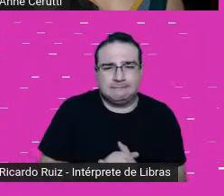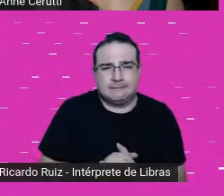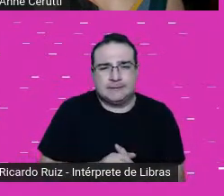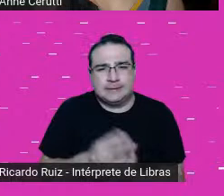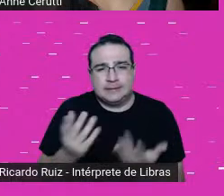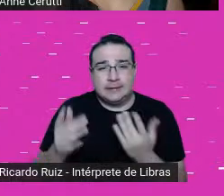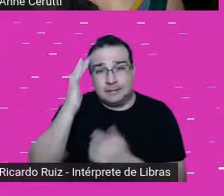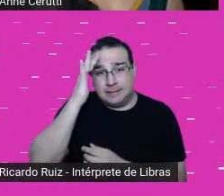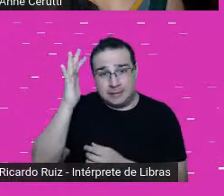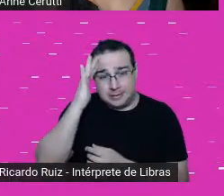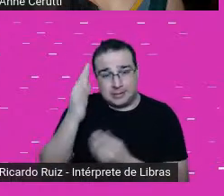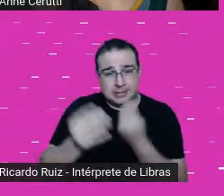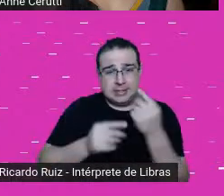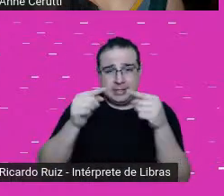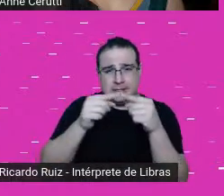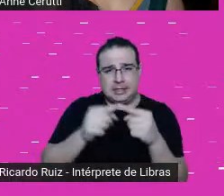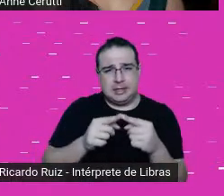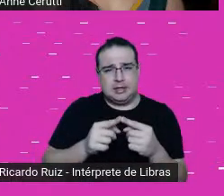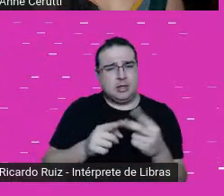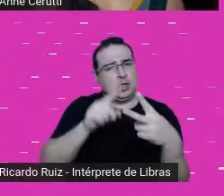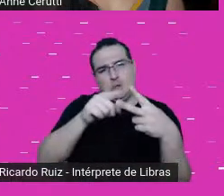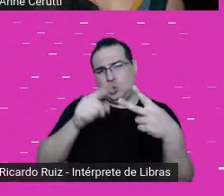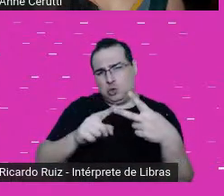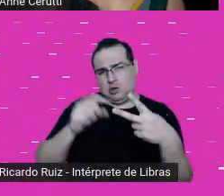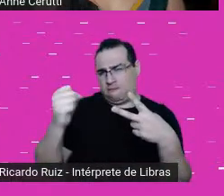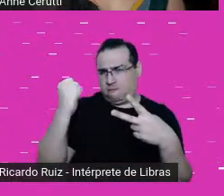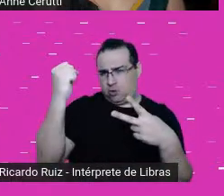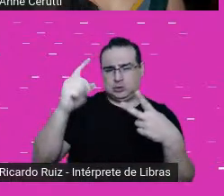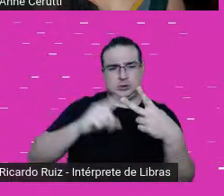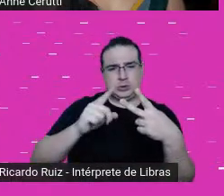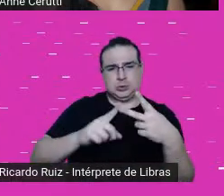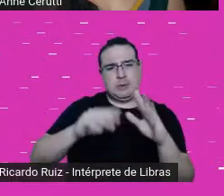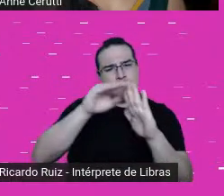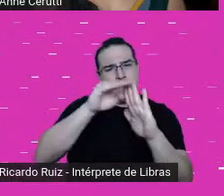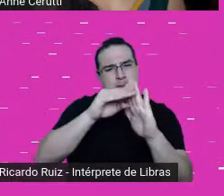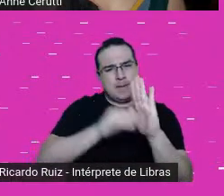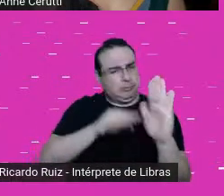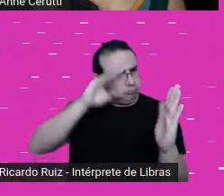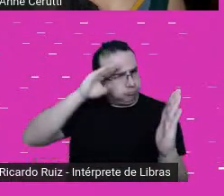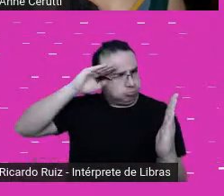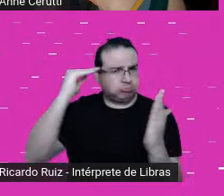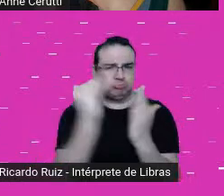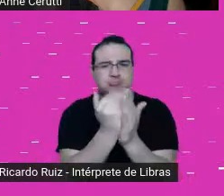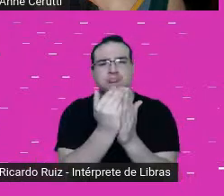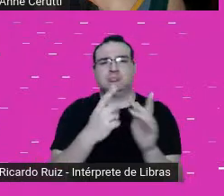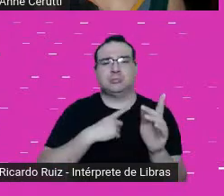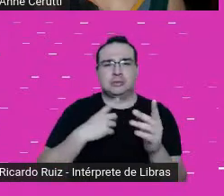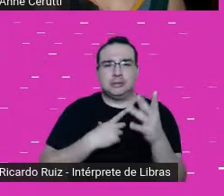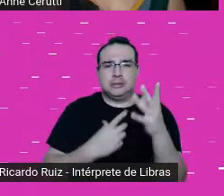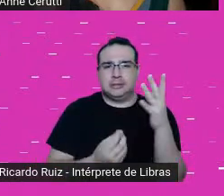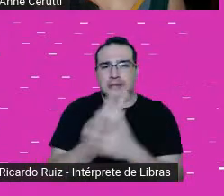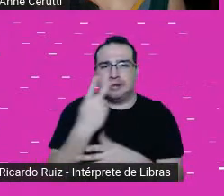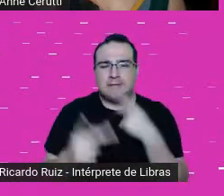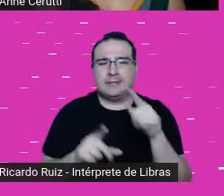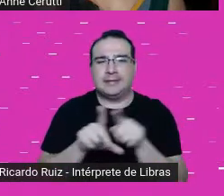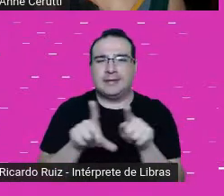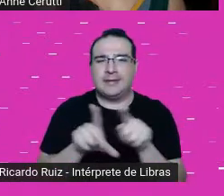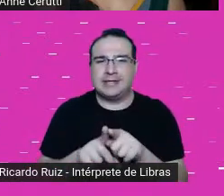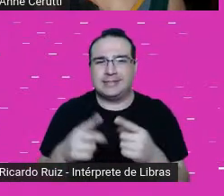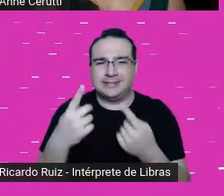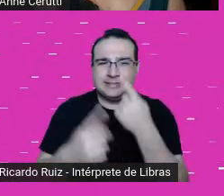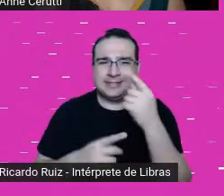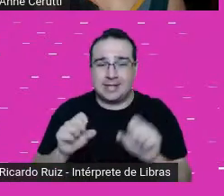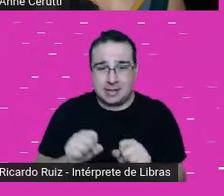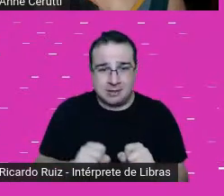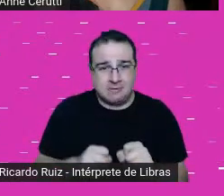eu penso em força e disciplina para seguir criando, porque não é, acho que quando a gente pensa em criação parece que é uma coisa, mas tem que ter uma certa